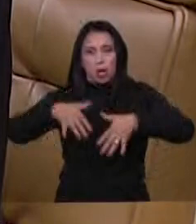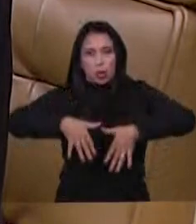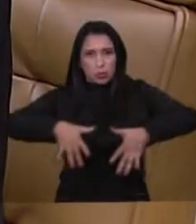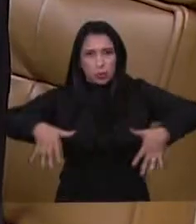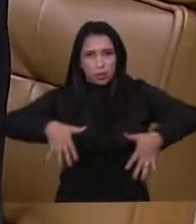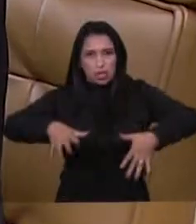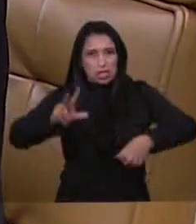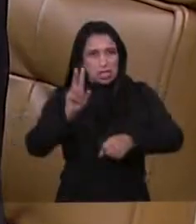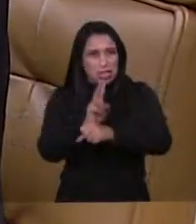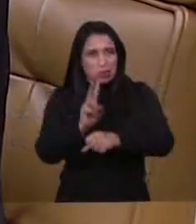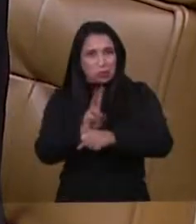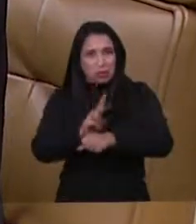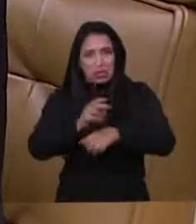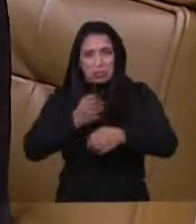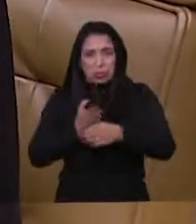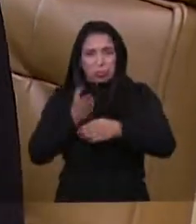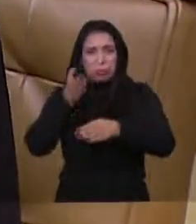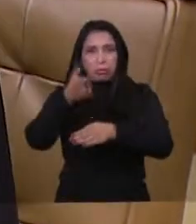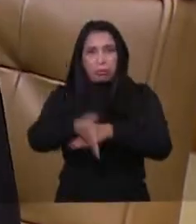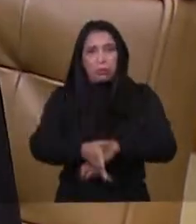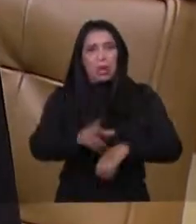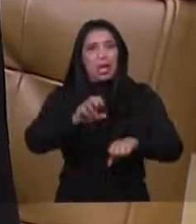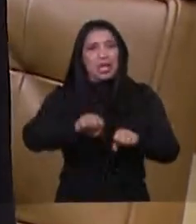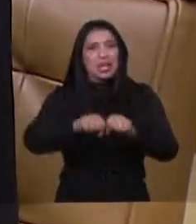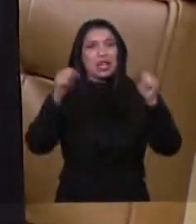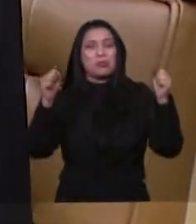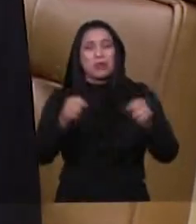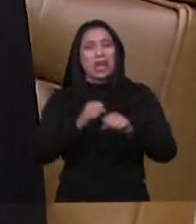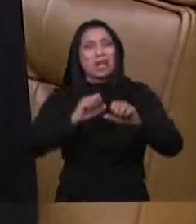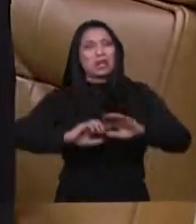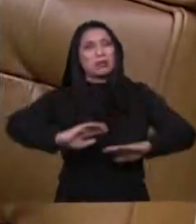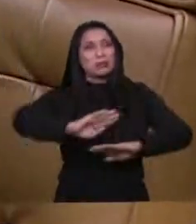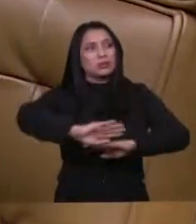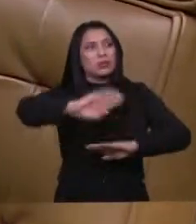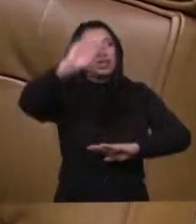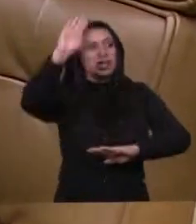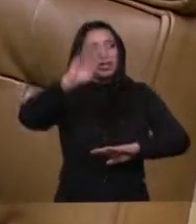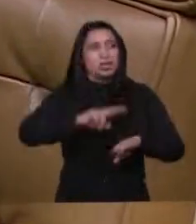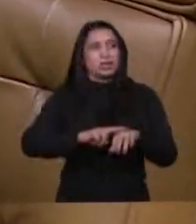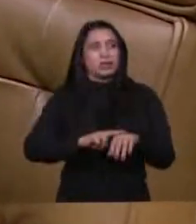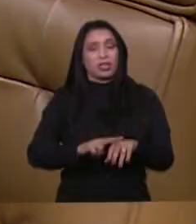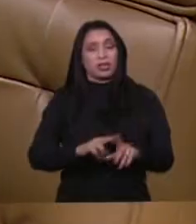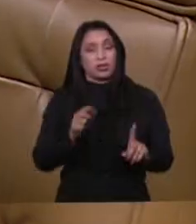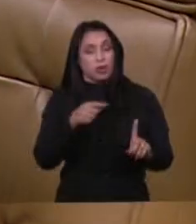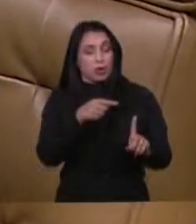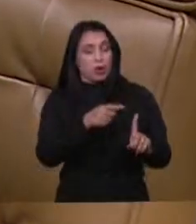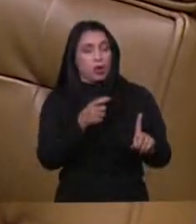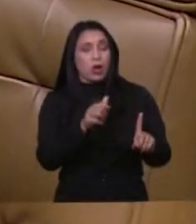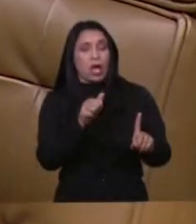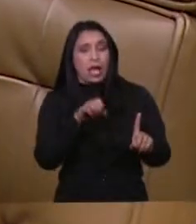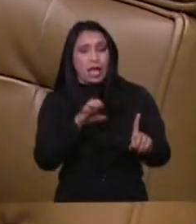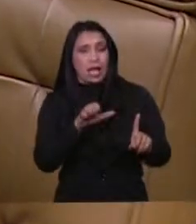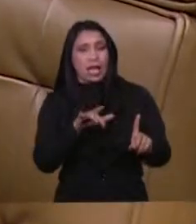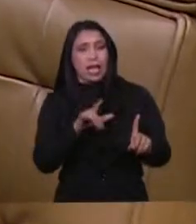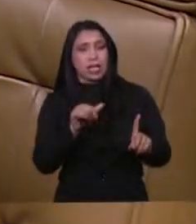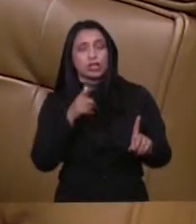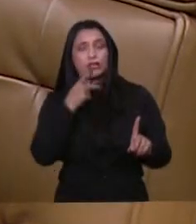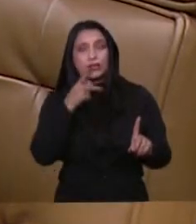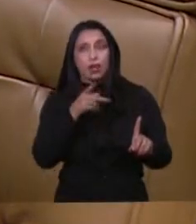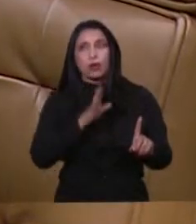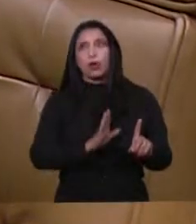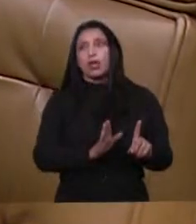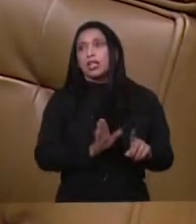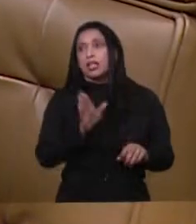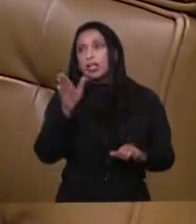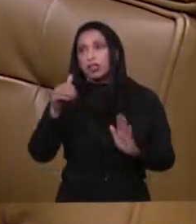de inúmeras vidraças públicas. Em seu interrogatório, o réu Aécio admitiu ter ingressado nas galerias do